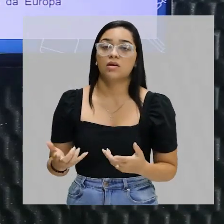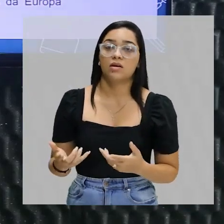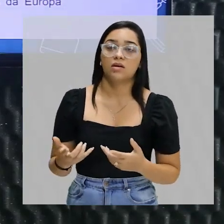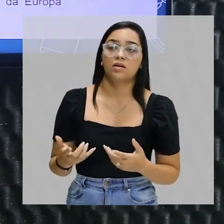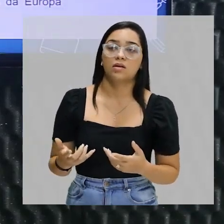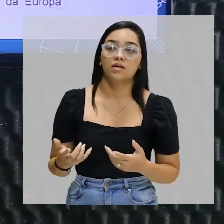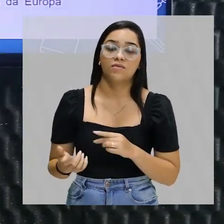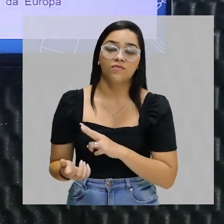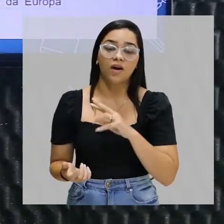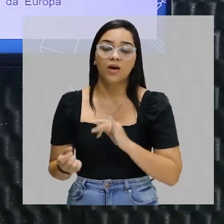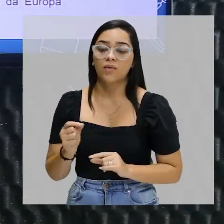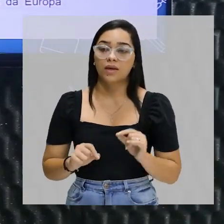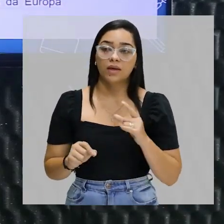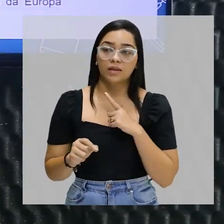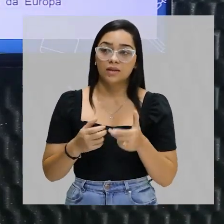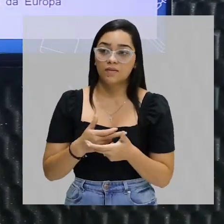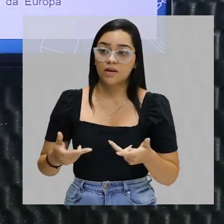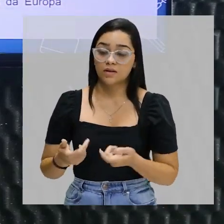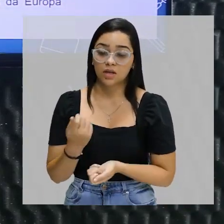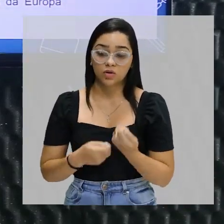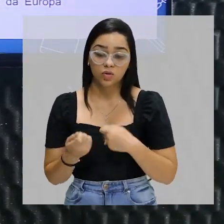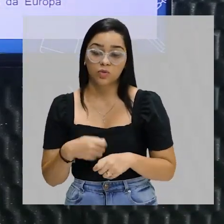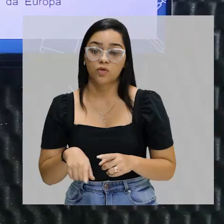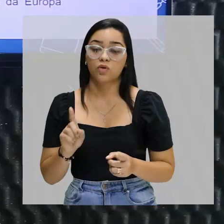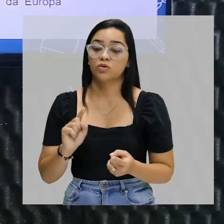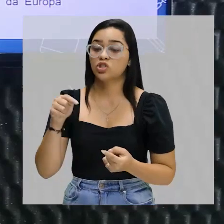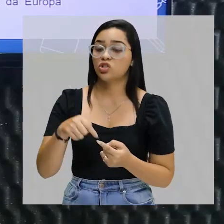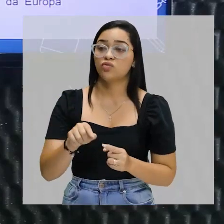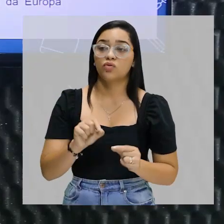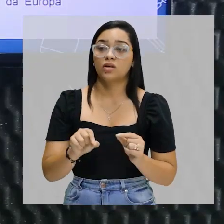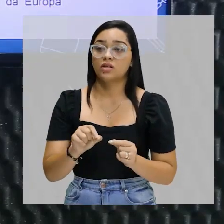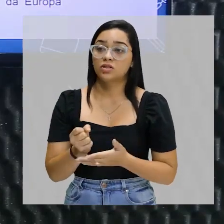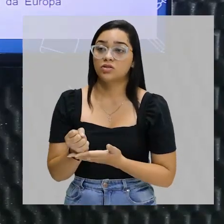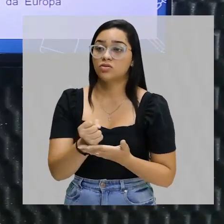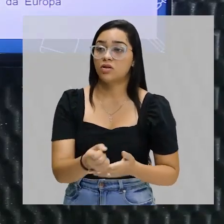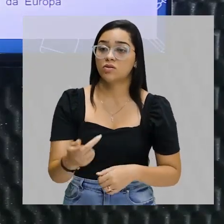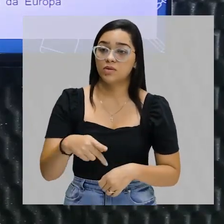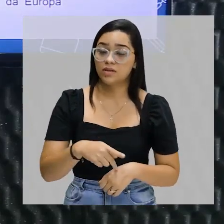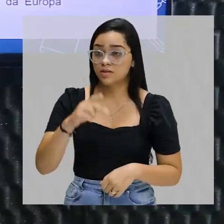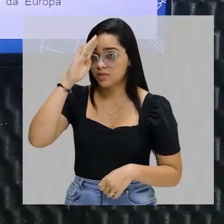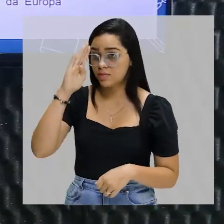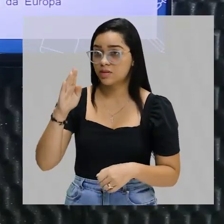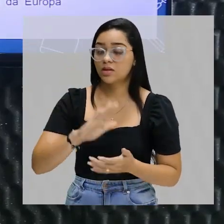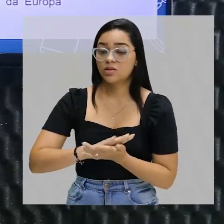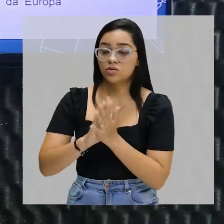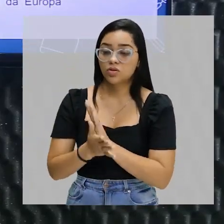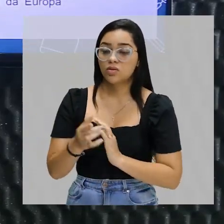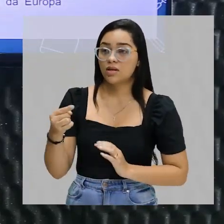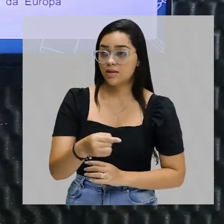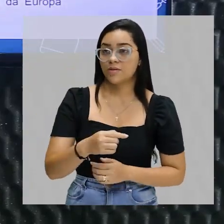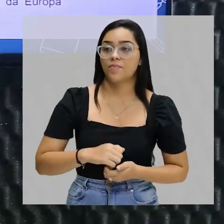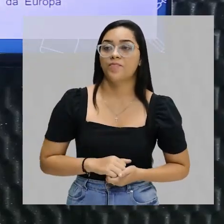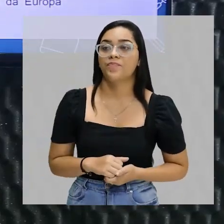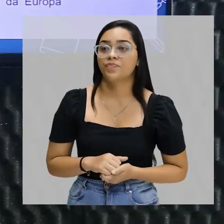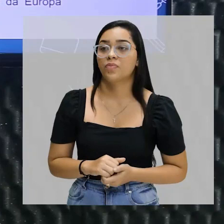à União Soviética vão criar pacotes econômicos com o intuito de ajudar os países que principalmente que foram destruídos Ali pela segunda guerra